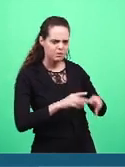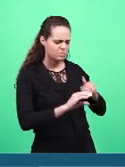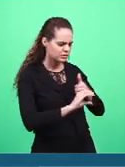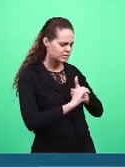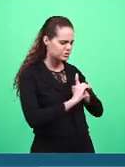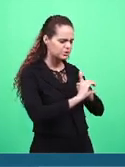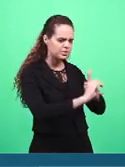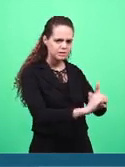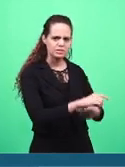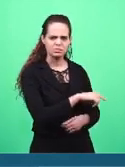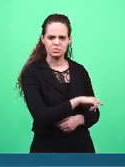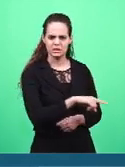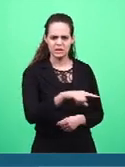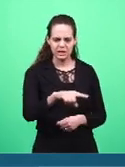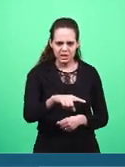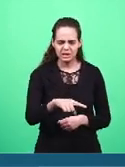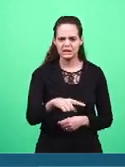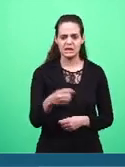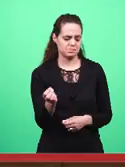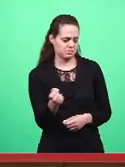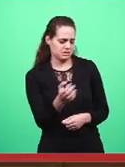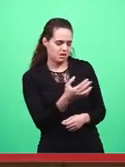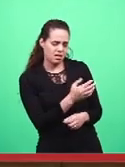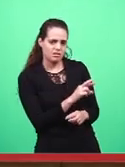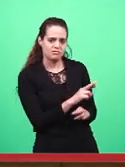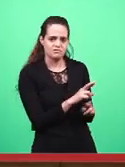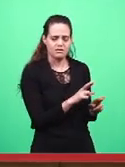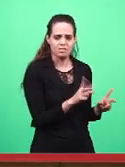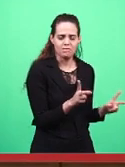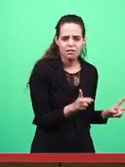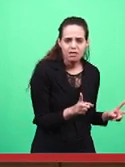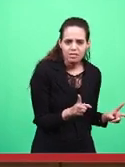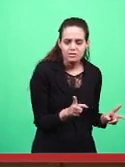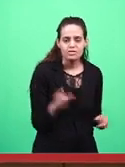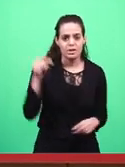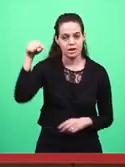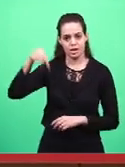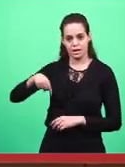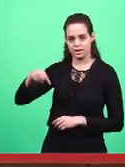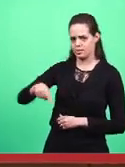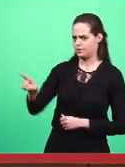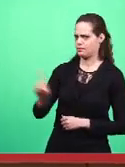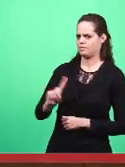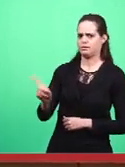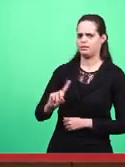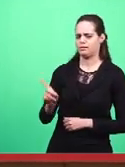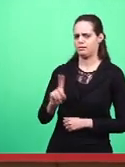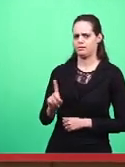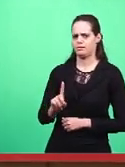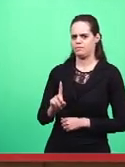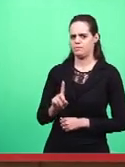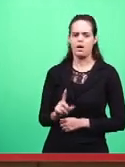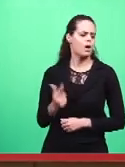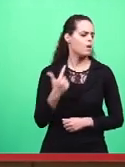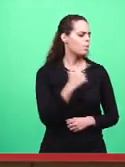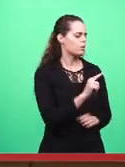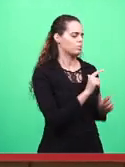Pronto. Espera aí. Tem muita coisa. É muita coisa. Então, primeiro, diz